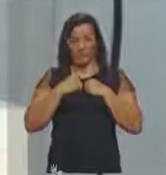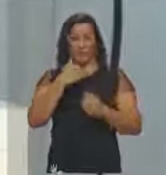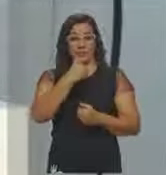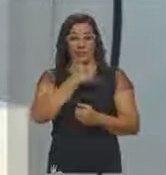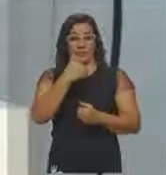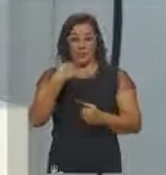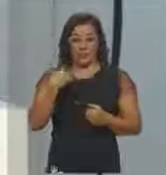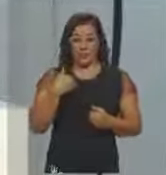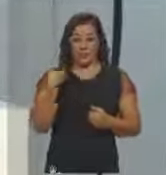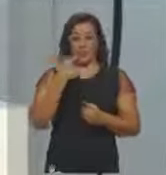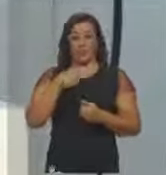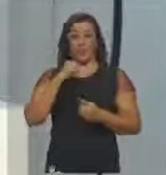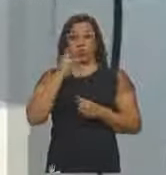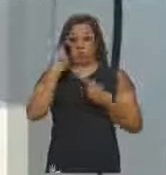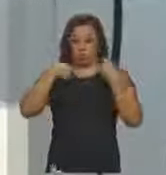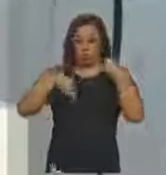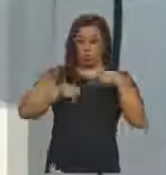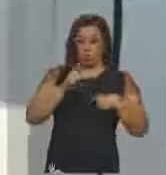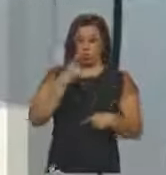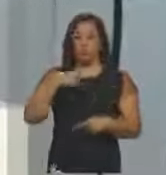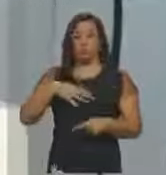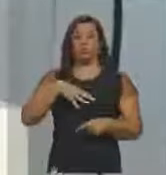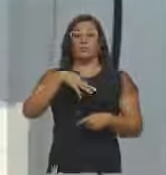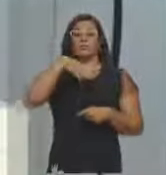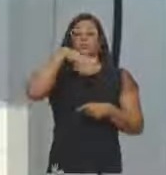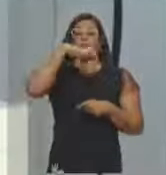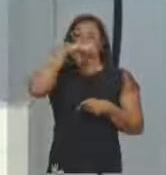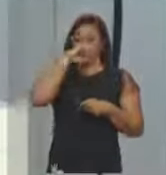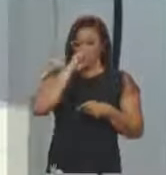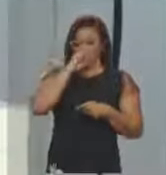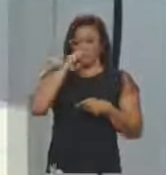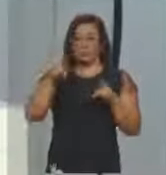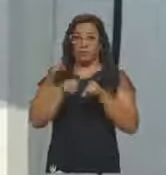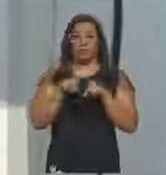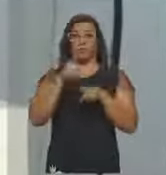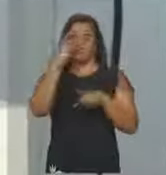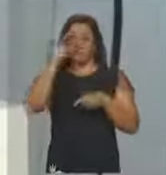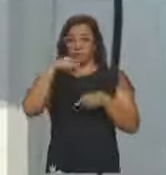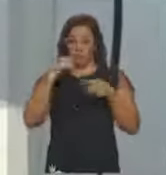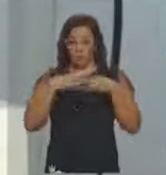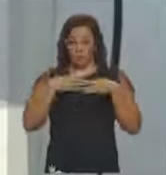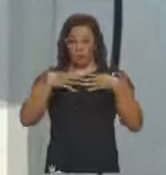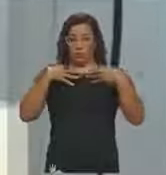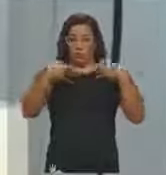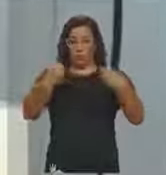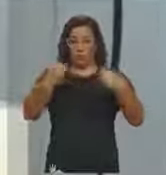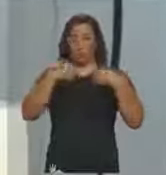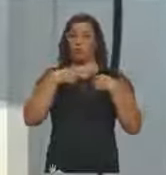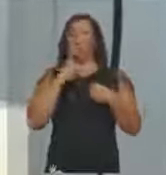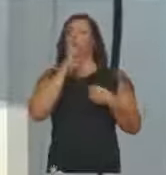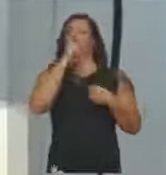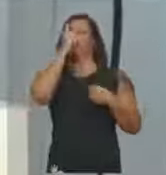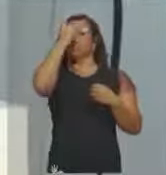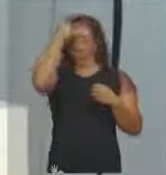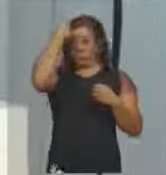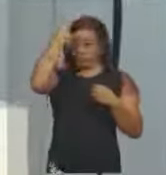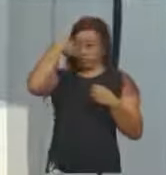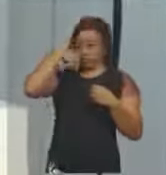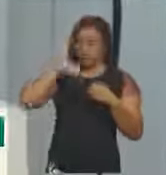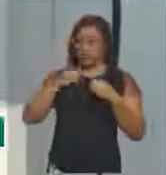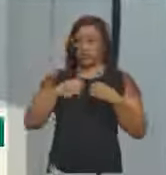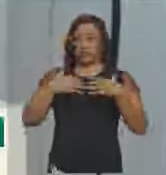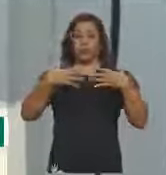os órgãos respiratórios se dividem em vias aéreas, pulmões. Vias aéreas os orifícios